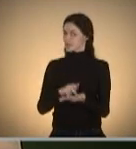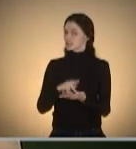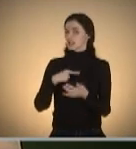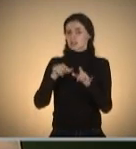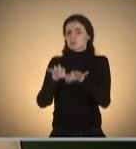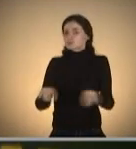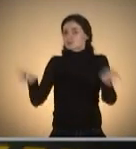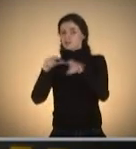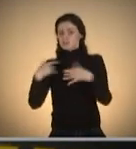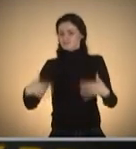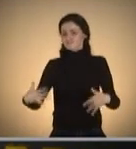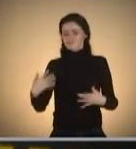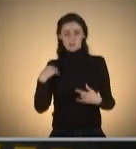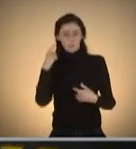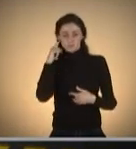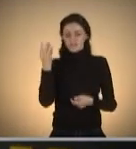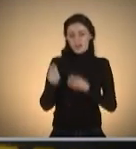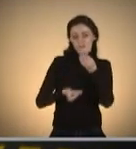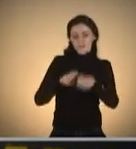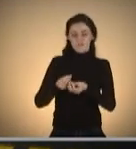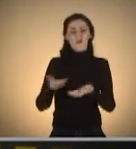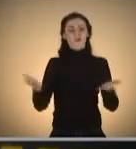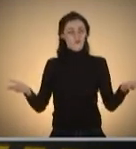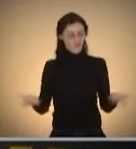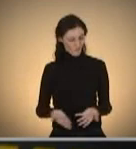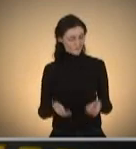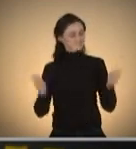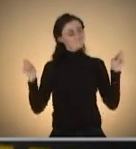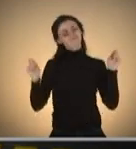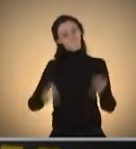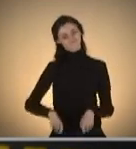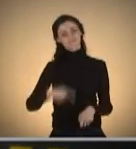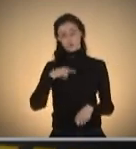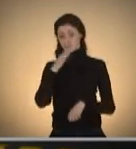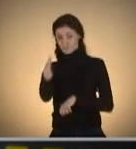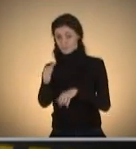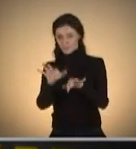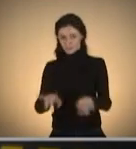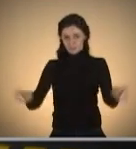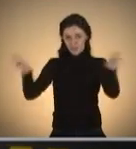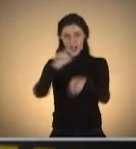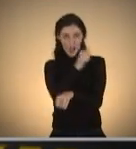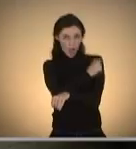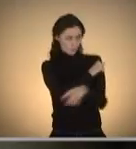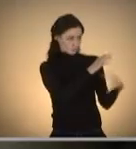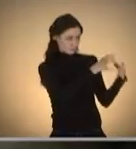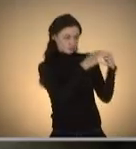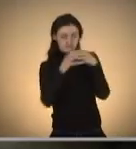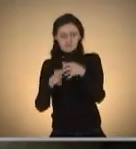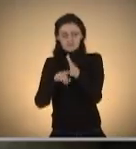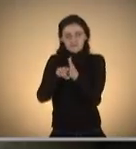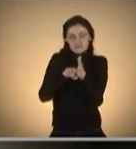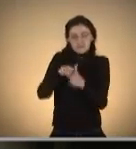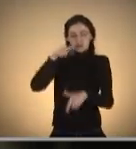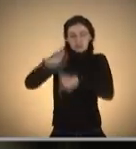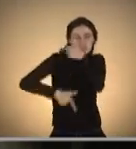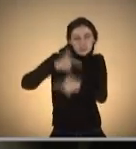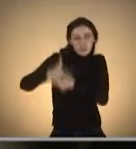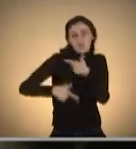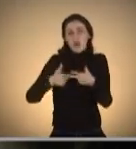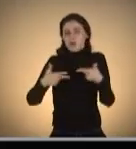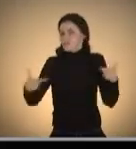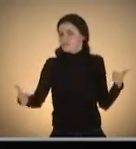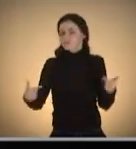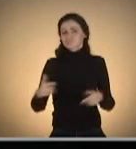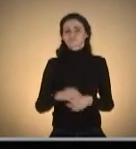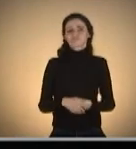levar os alunos no laboratório de informática, um pouco de insegurança. Hoje eu já levo com tranquilidade para fazerem pesquisas